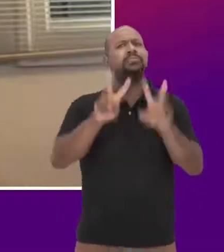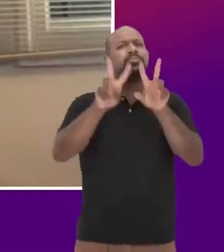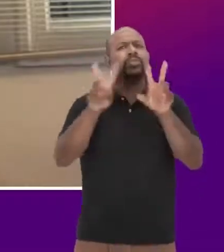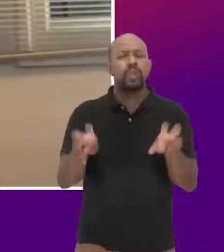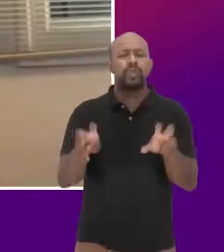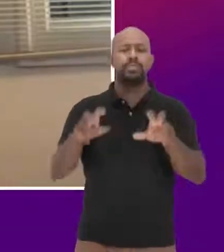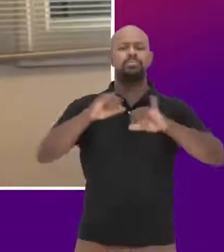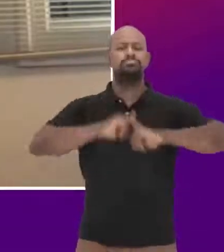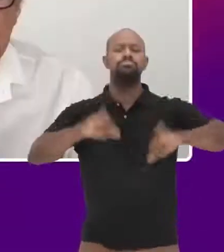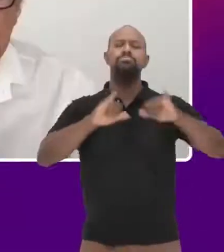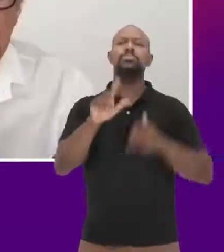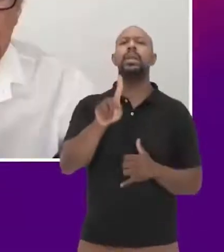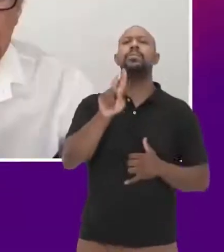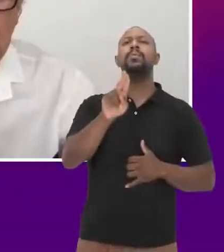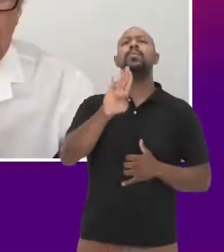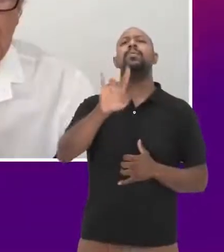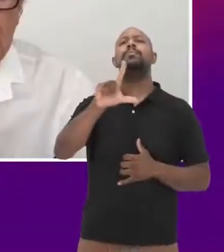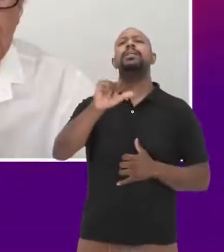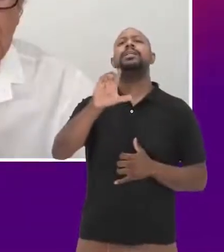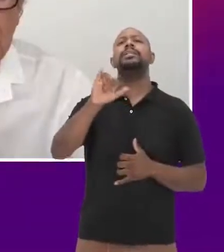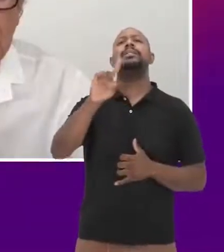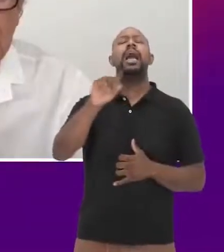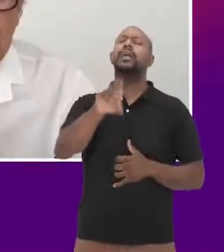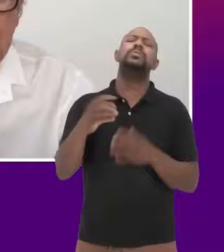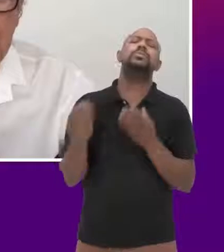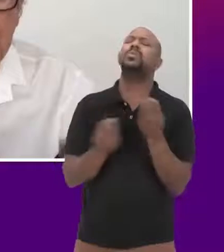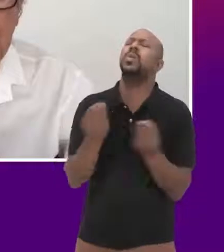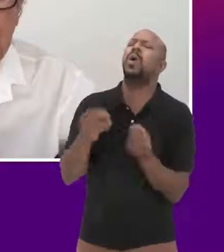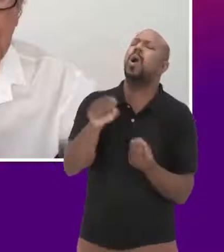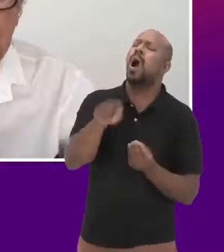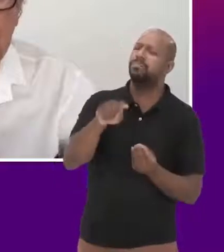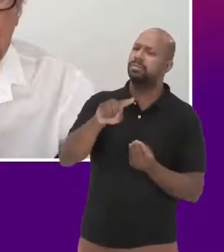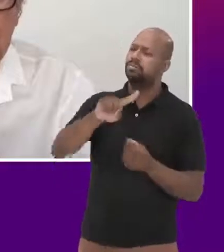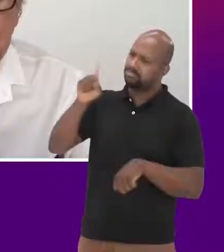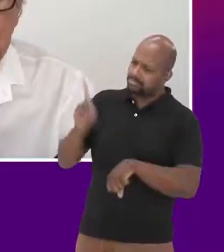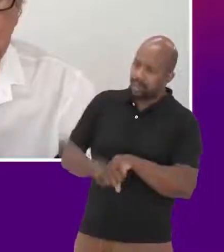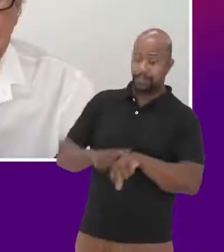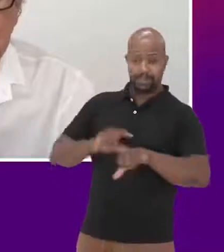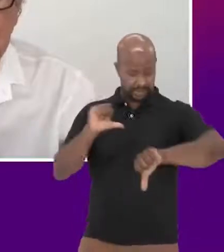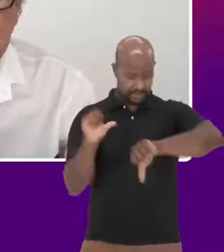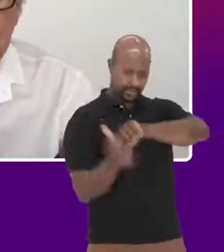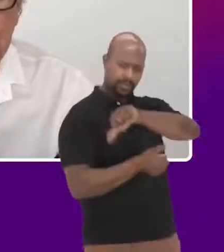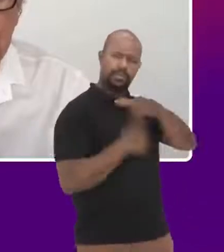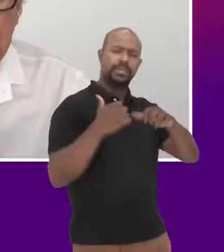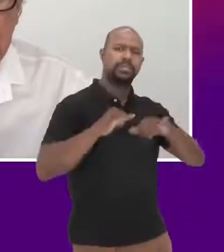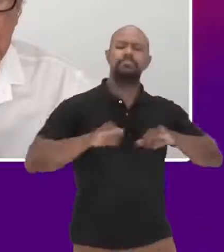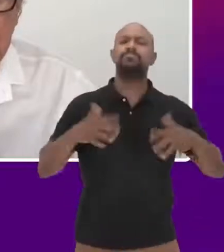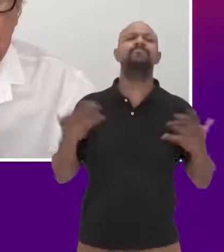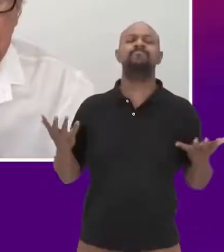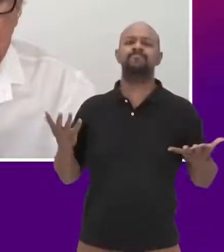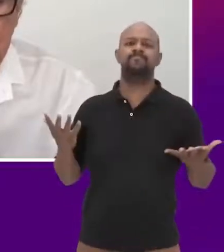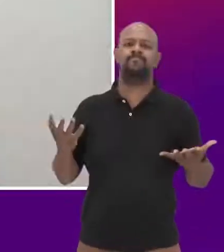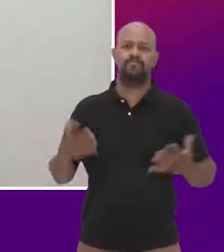sobre a publicidade. Washington, como a publicidade se coloca nesse momento de transformação?